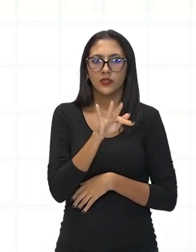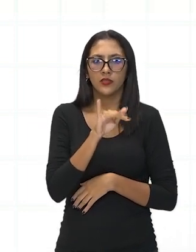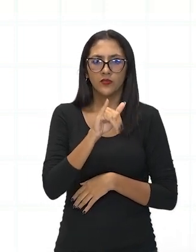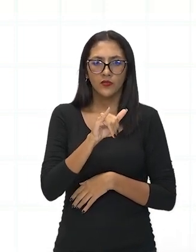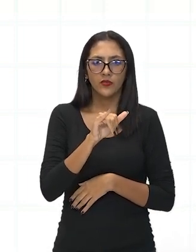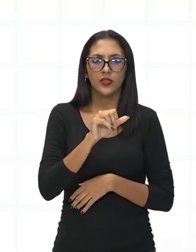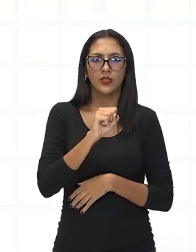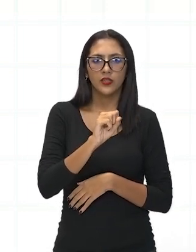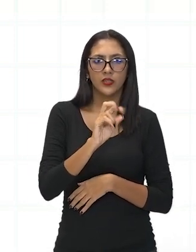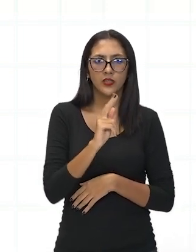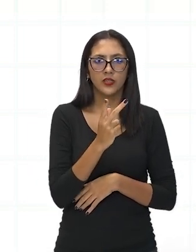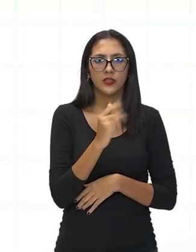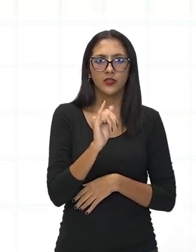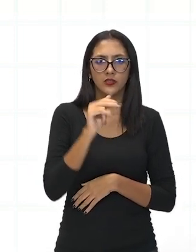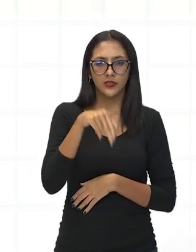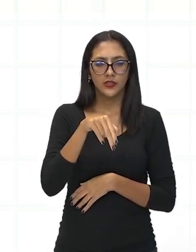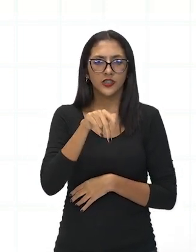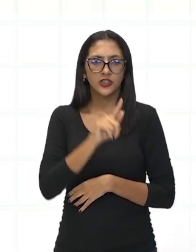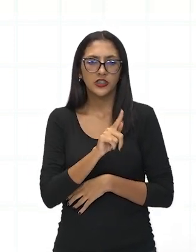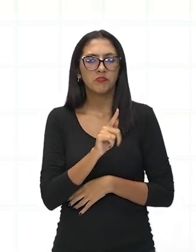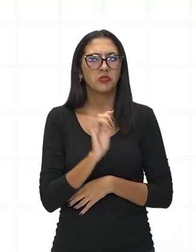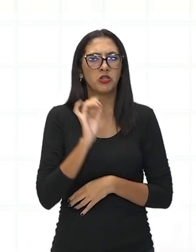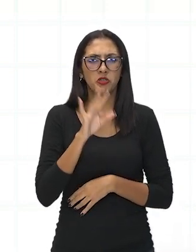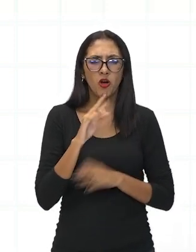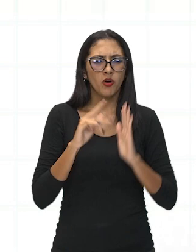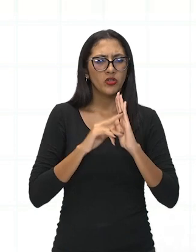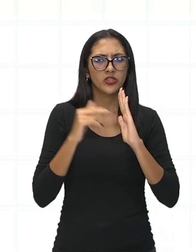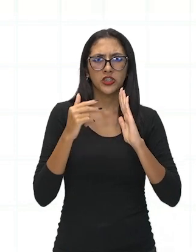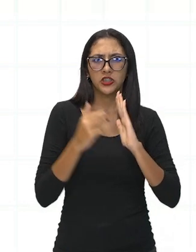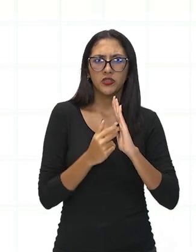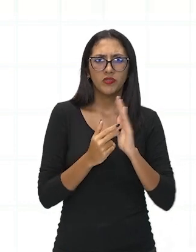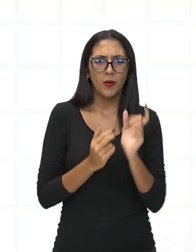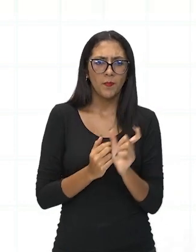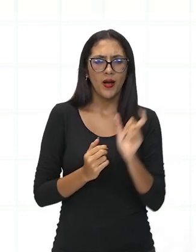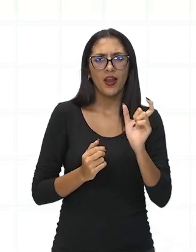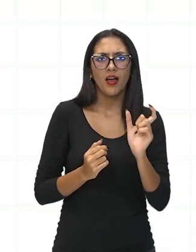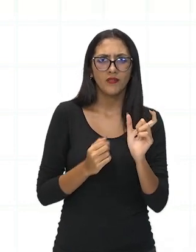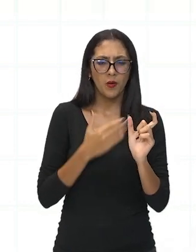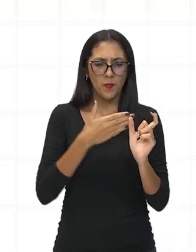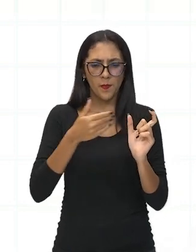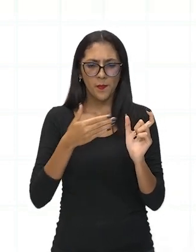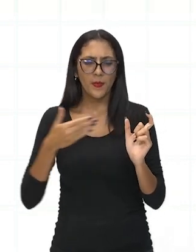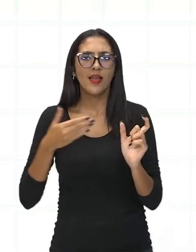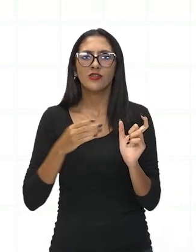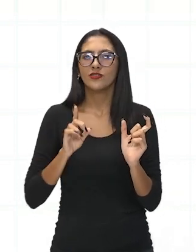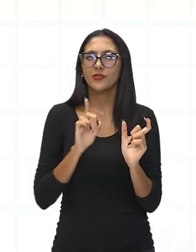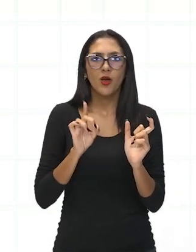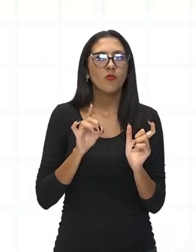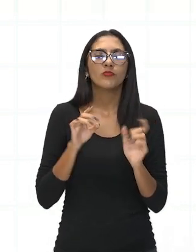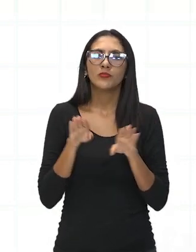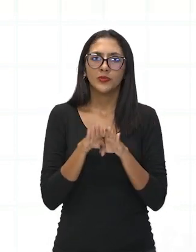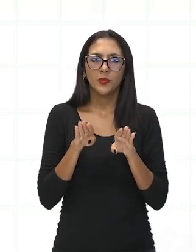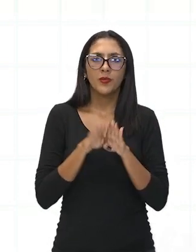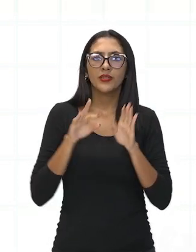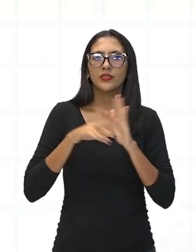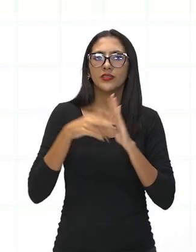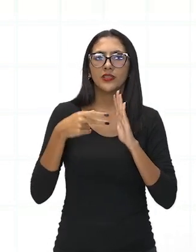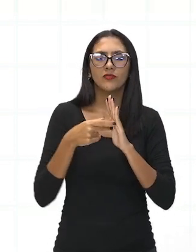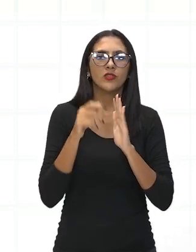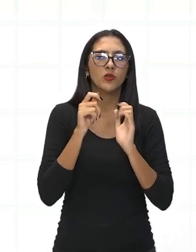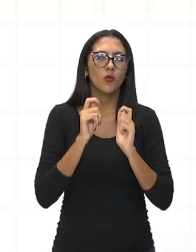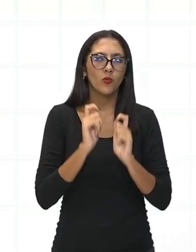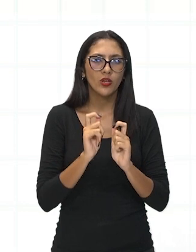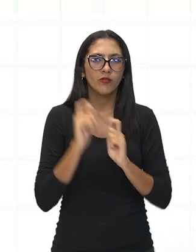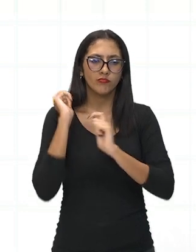só peixe não, tá, gente? Fishing é o verbo pescar. Então, James Grant was fishing with friends